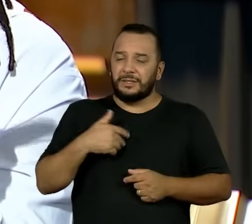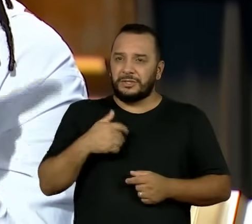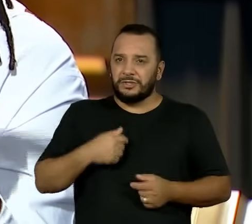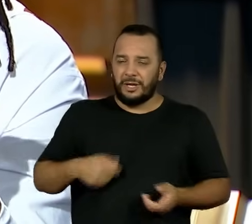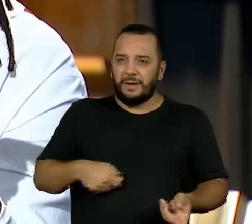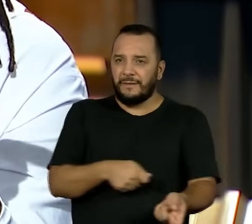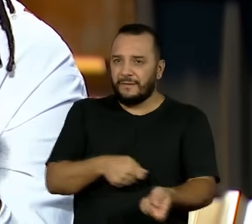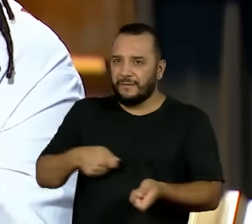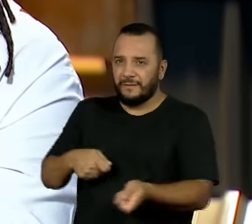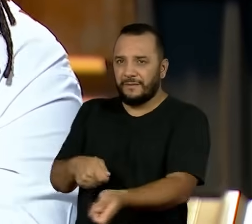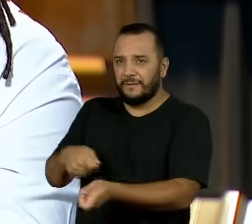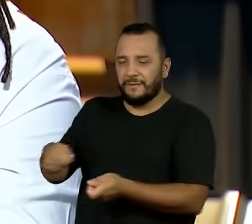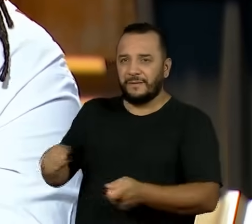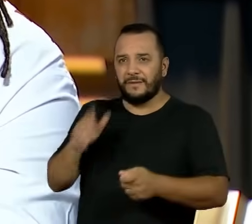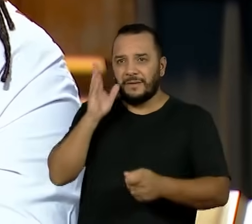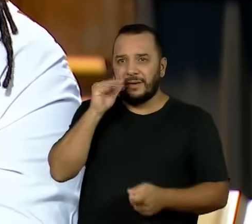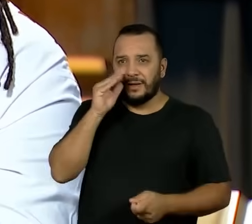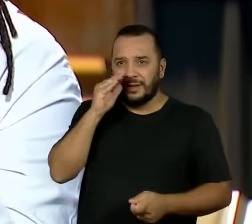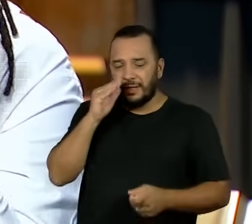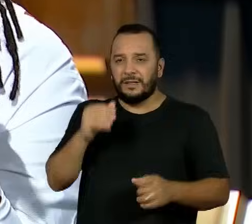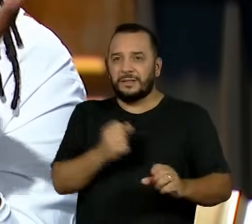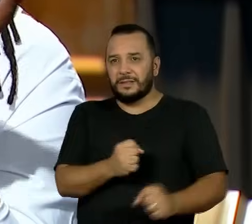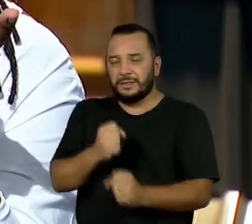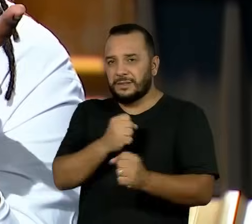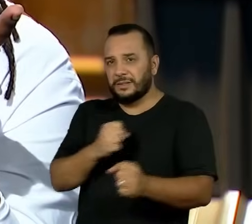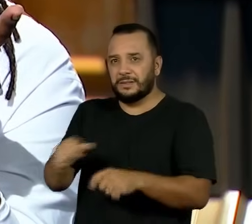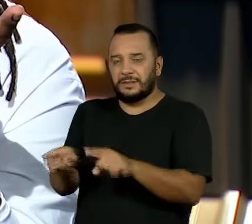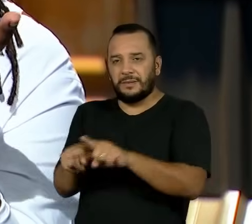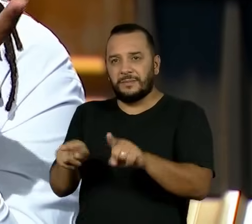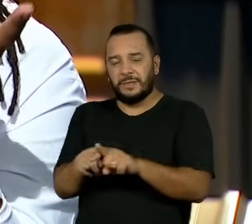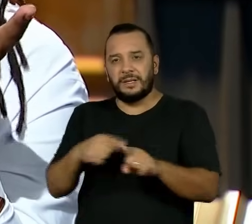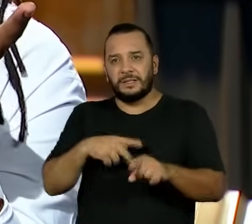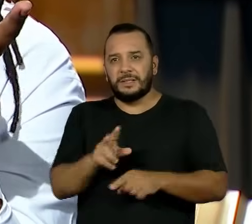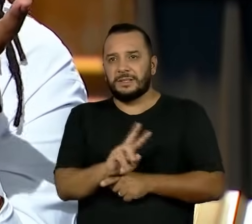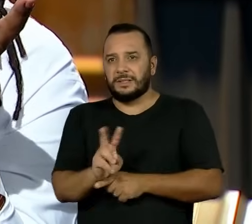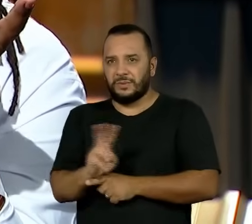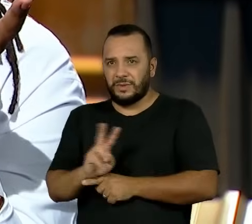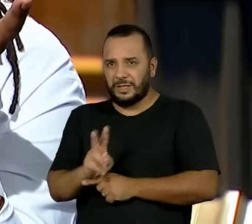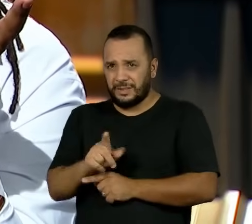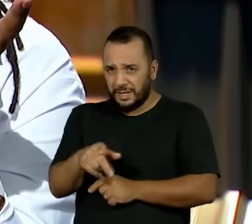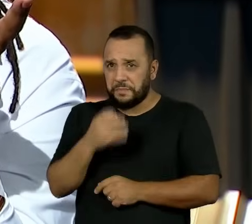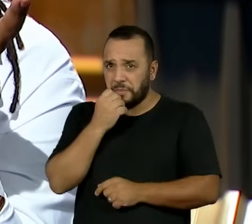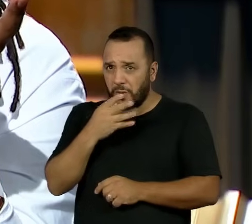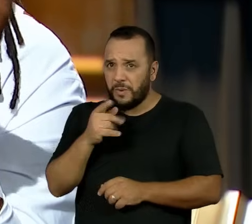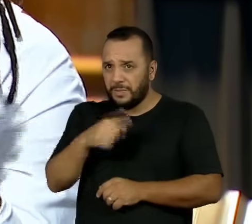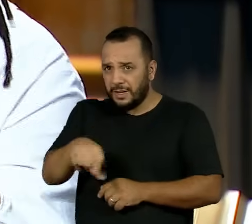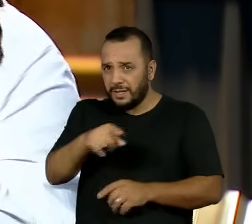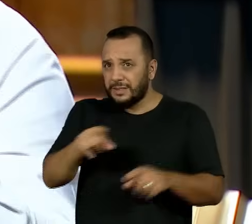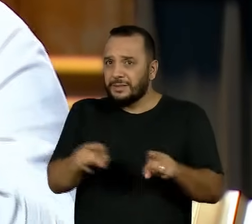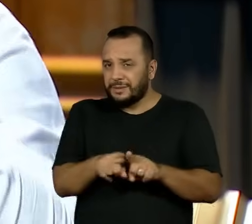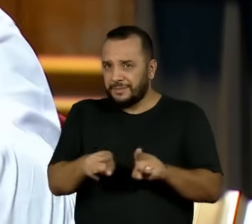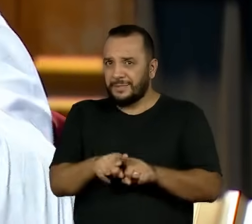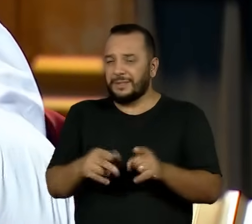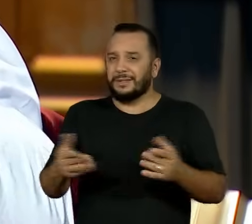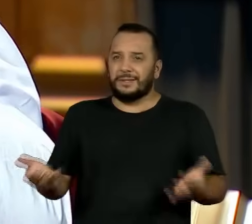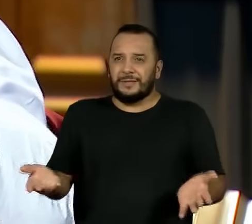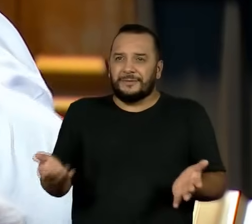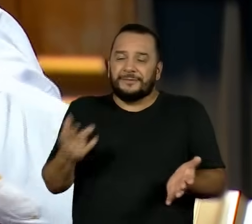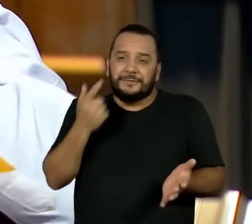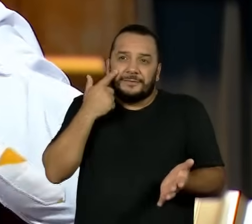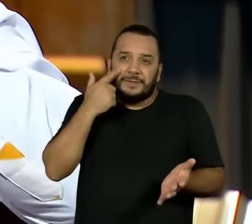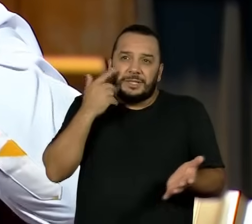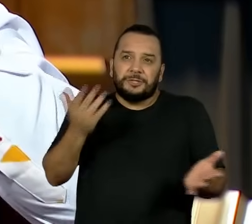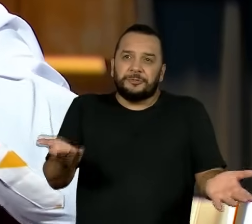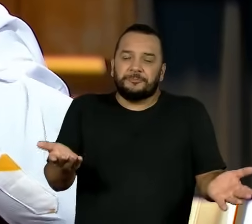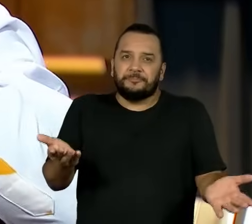na segurança, e eu tenho familiares que eu amo que trabalham nessa área, Hum, vale para eles isso também? sim, Então, veja, né, a gente tem